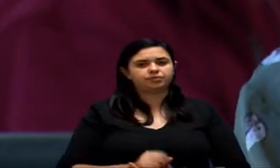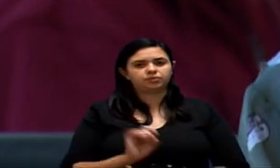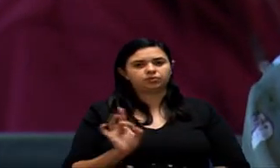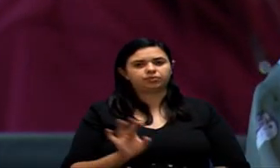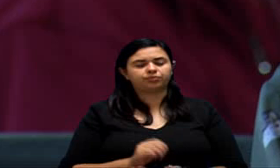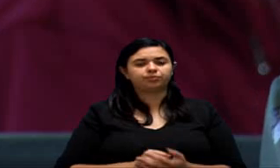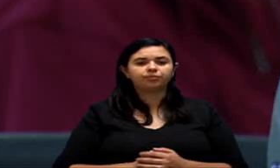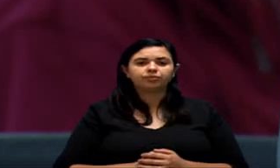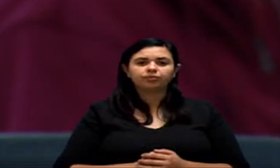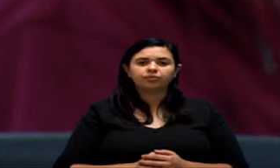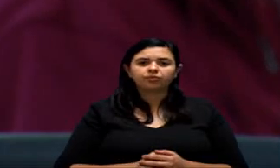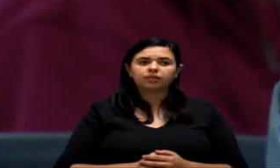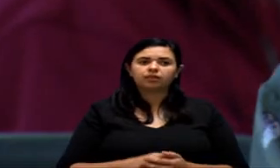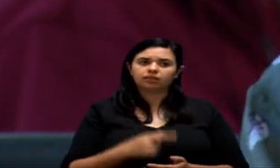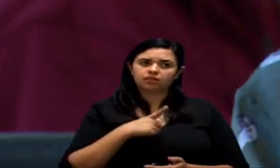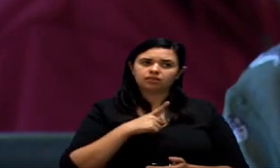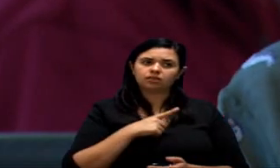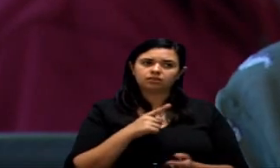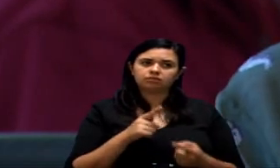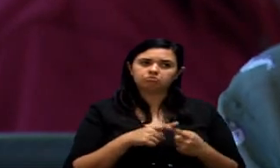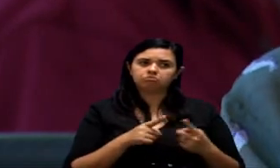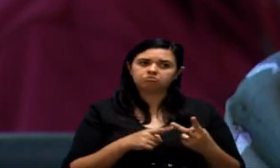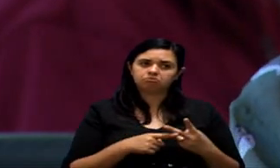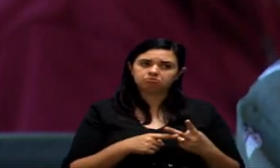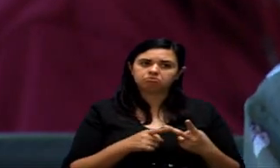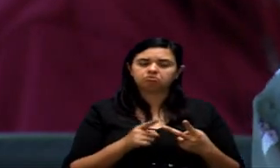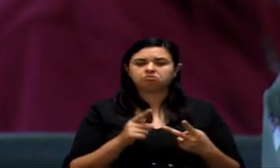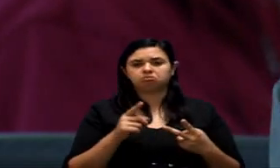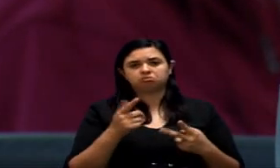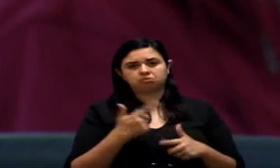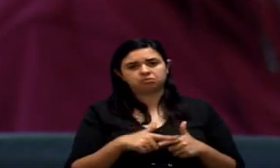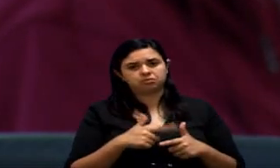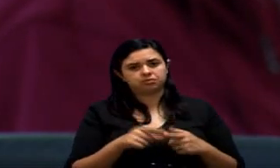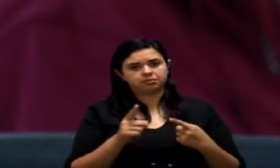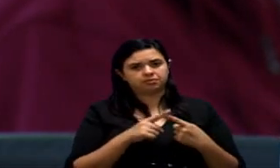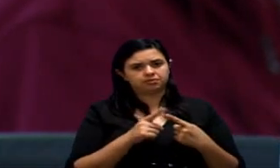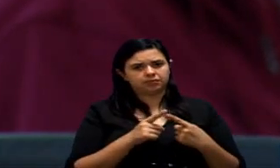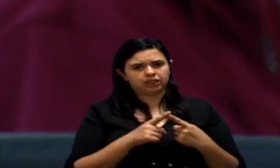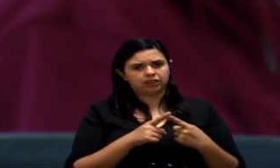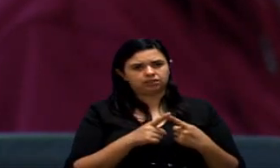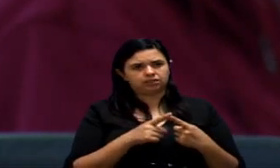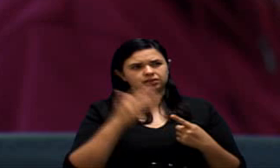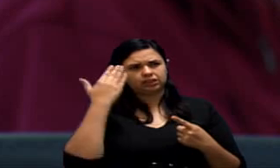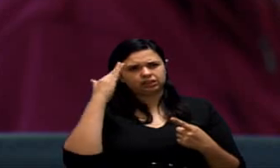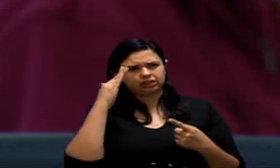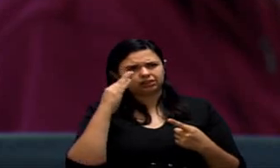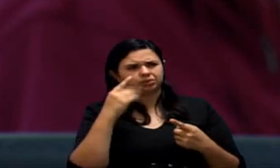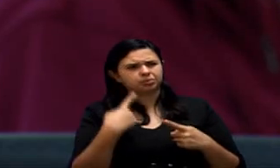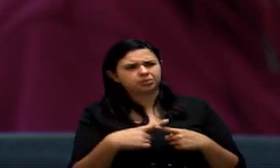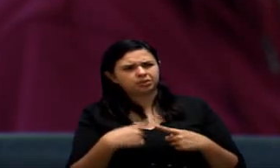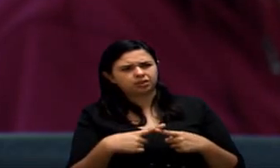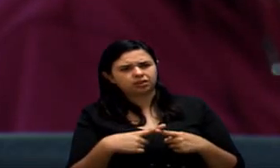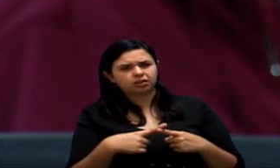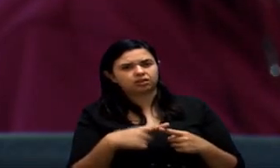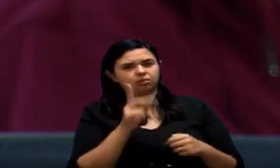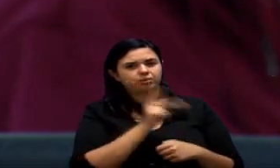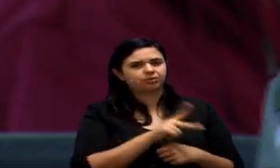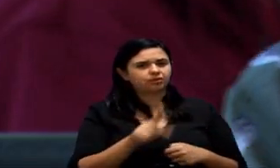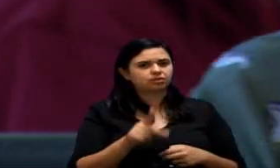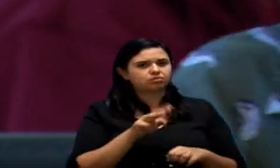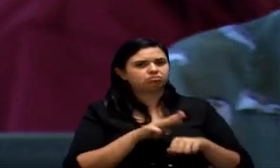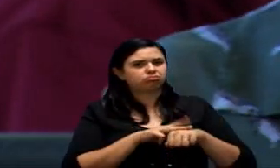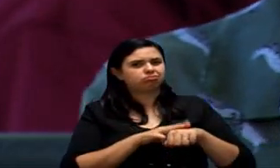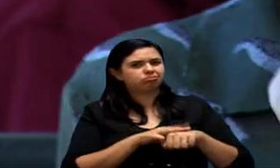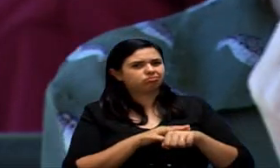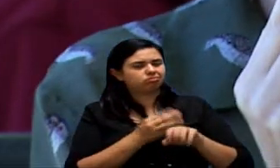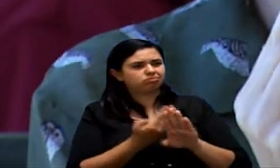tem duas questões. Uma que é importante, a gente ter um diagnóstico. Por que que os professores estão adoecendo? Se há uma falta, é porque os